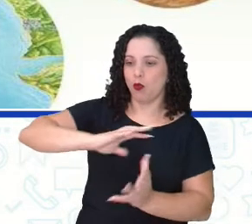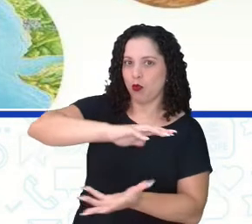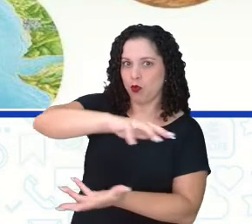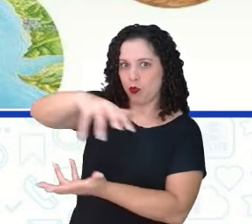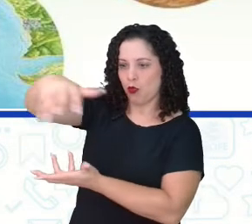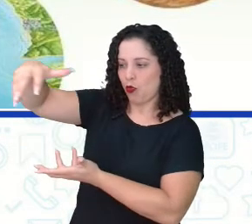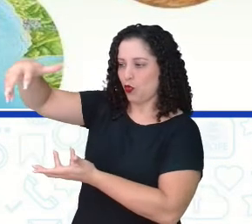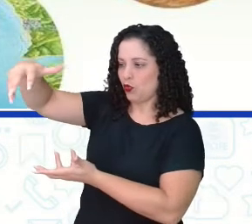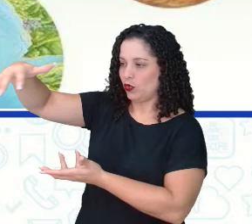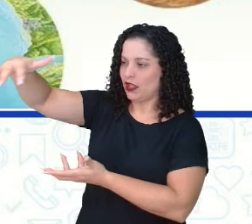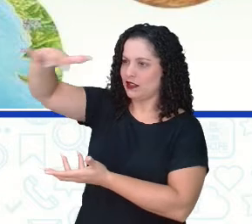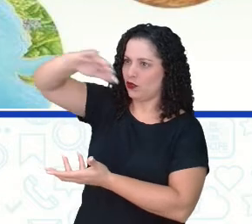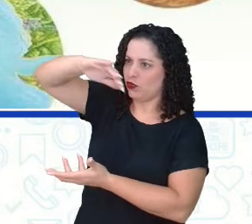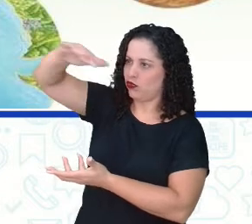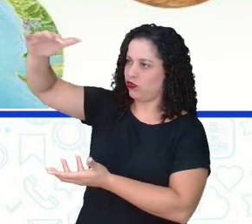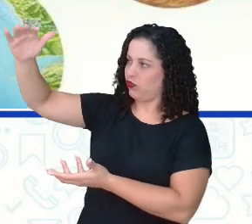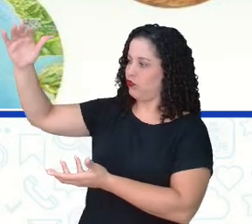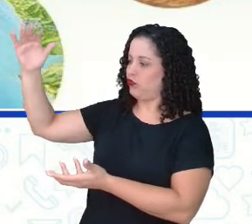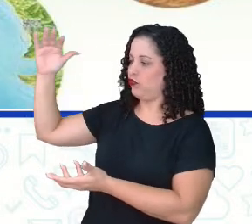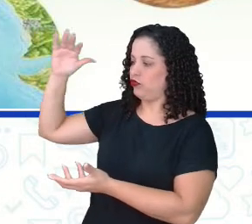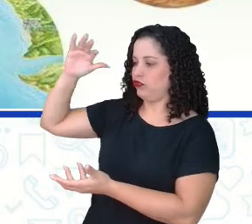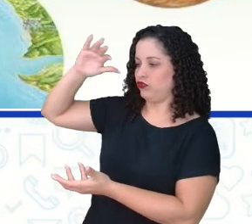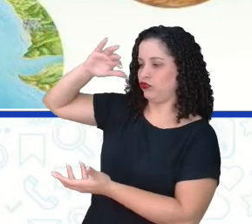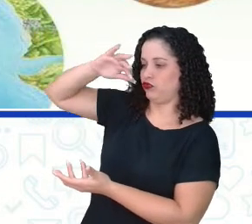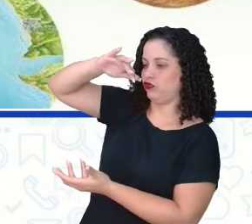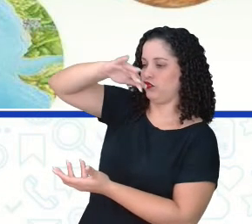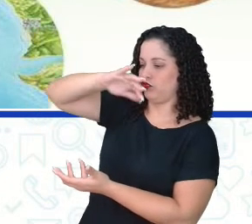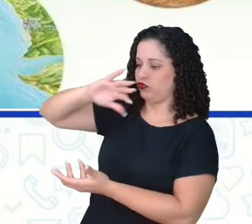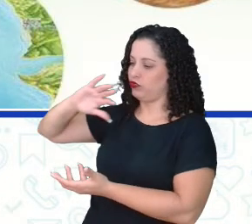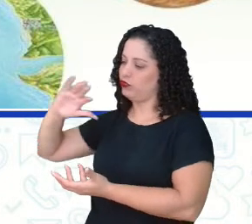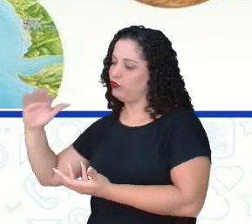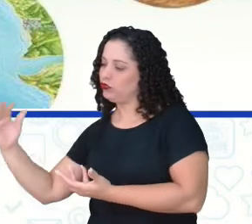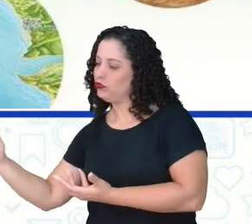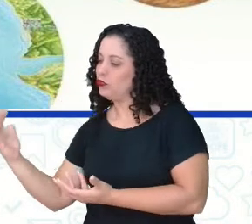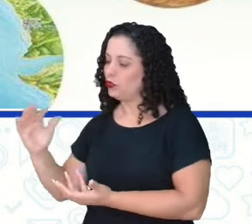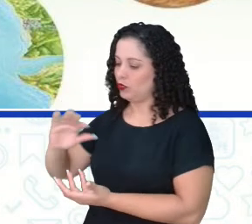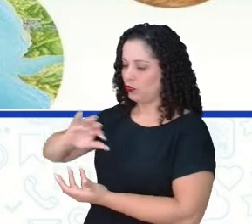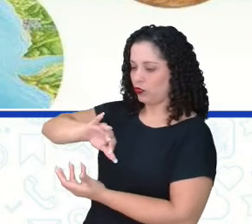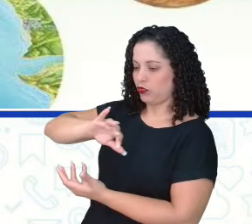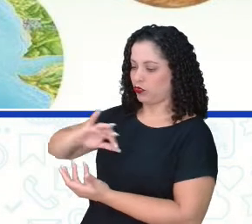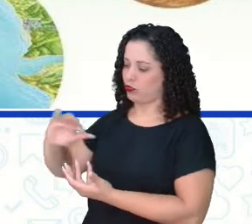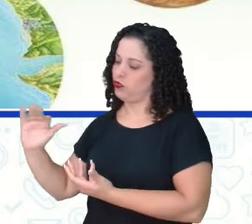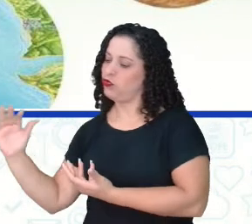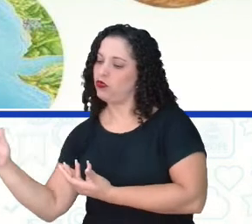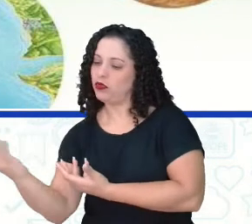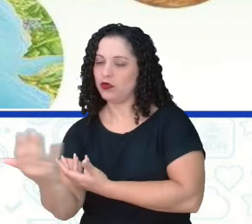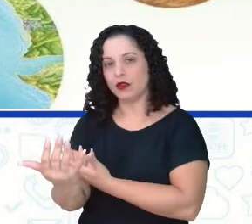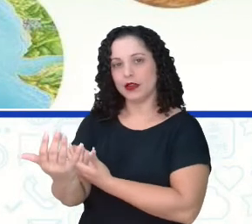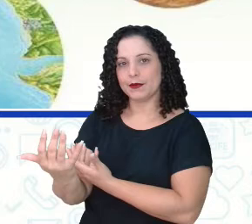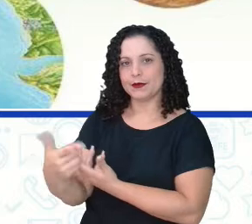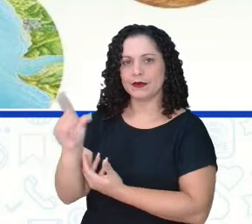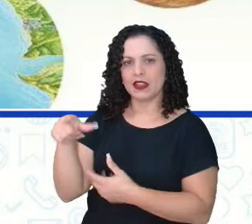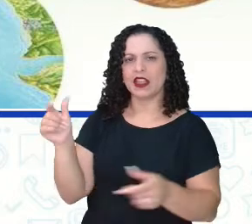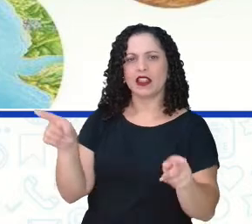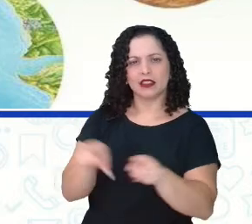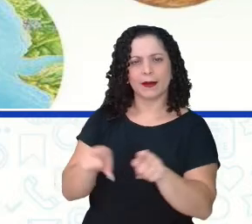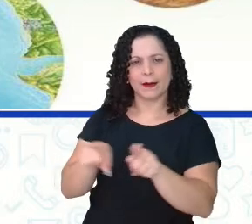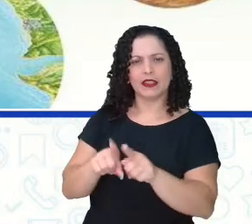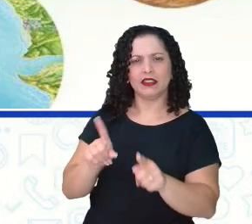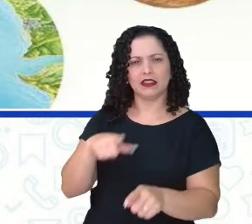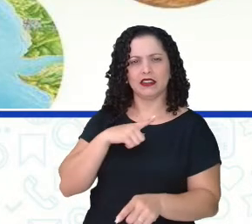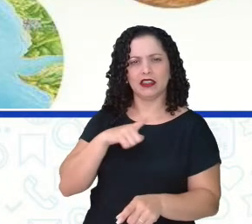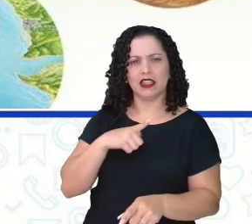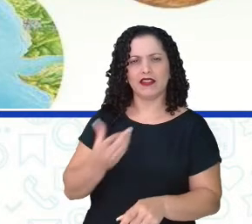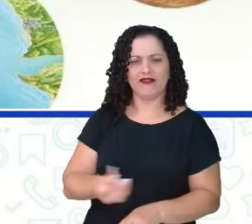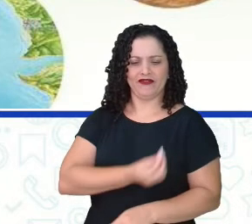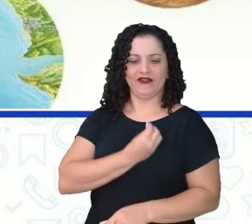Terra. Veja que interessante. É a superfície da camada que vivemos juntamente com outros seres vivos e que